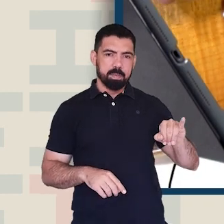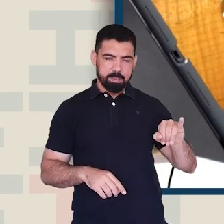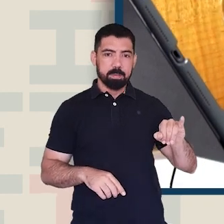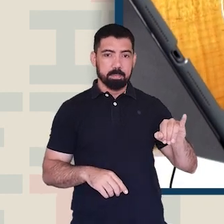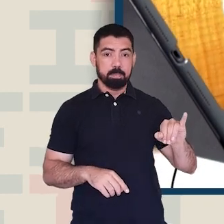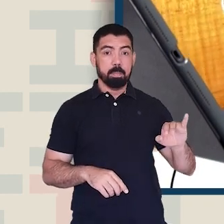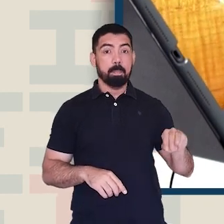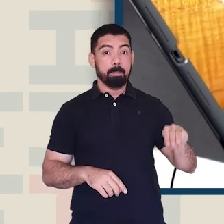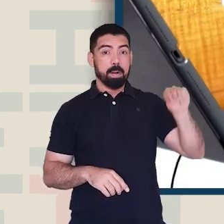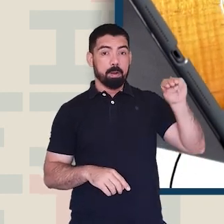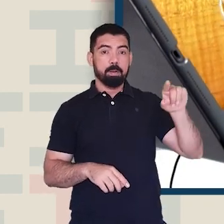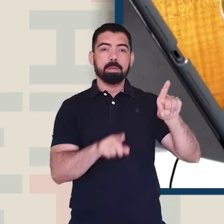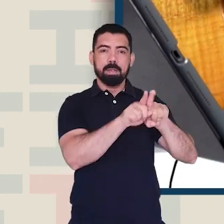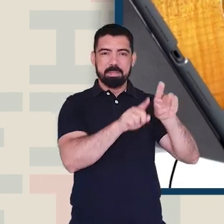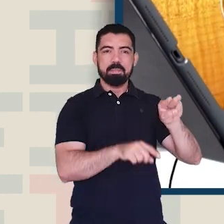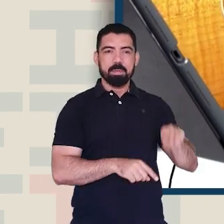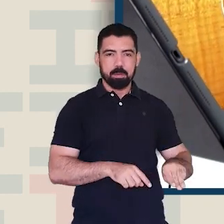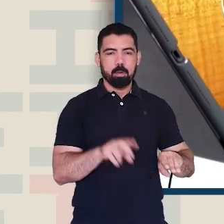menor.